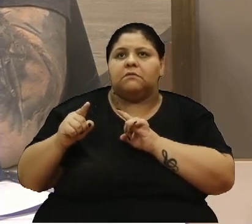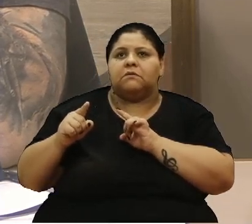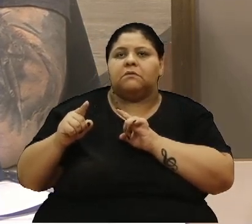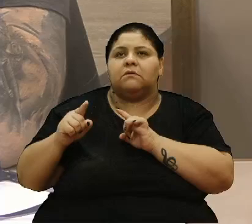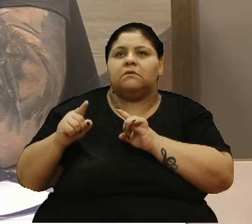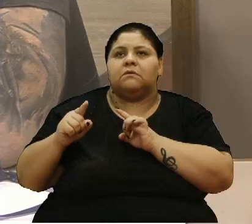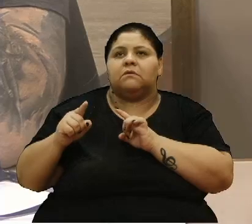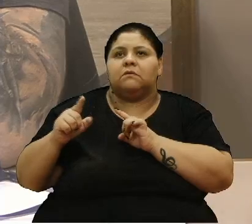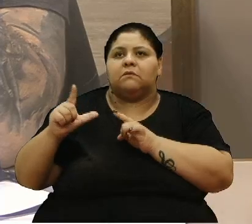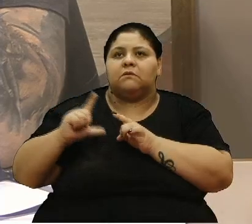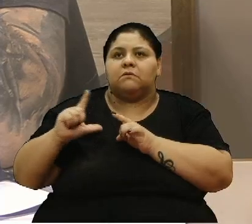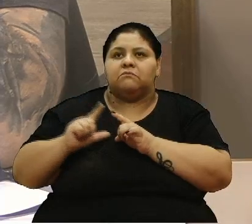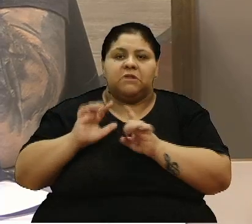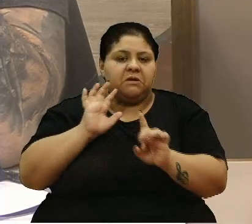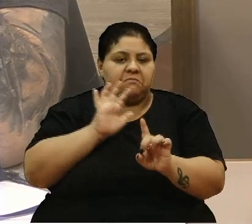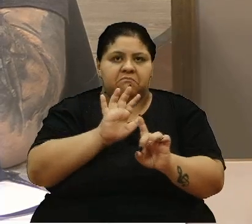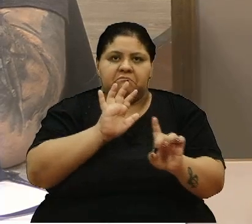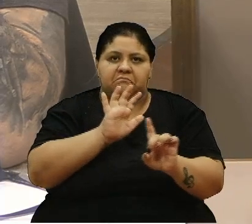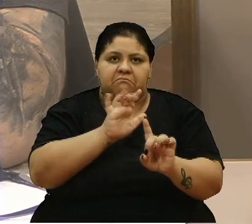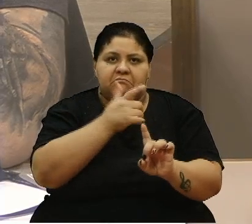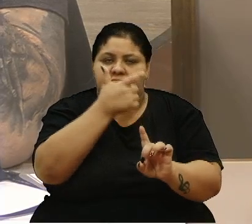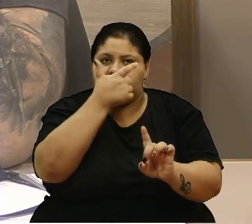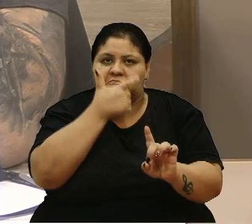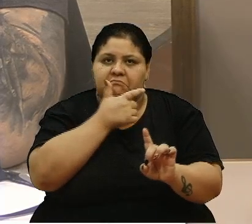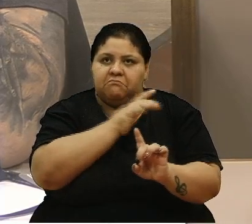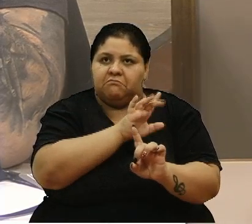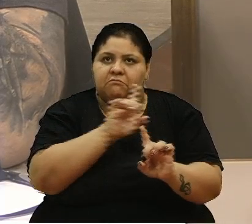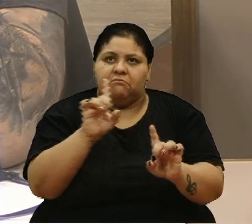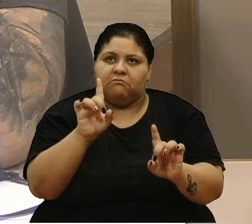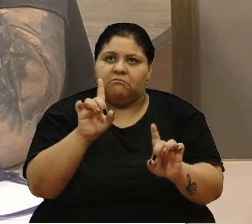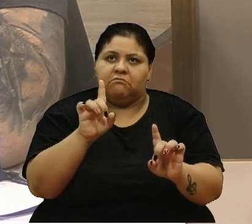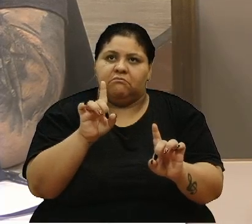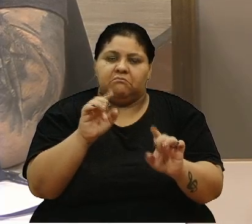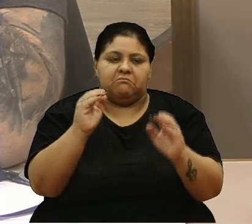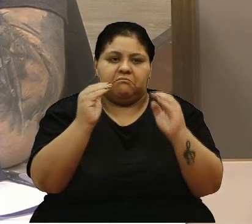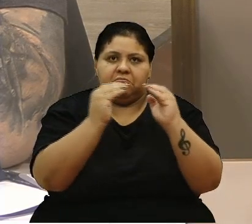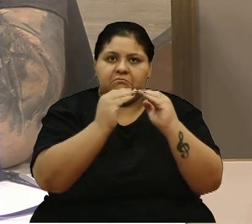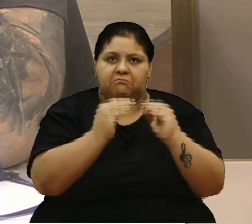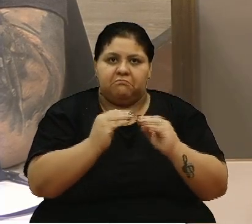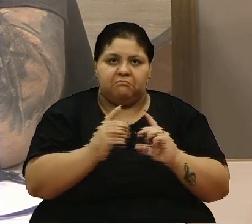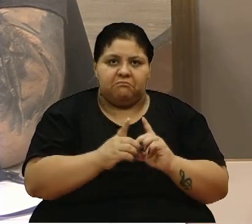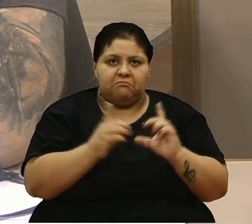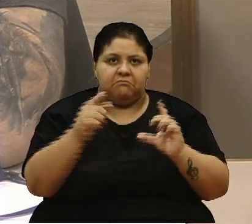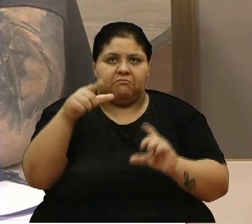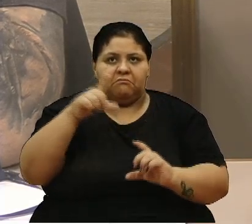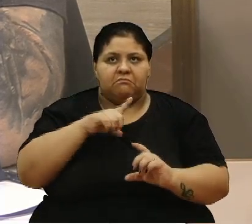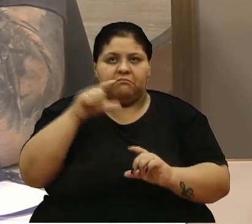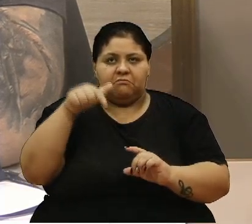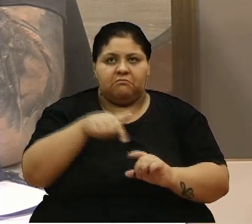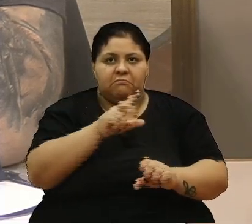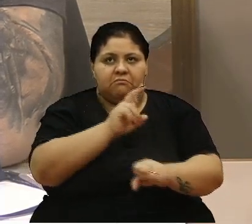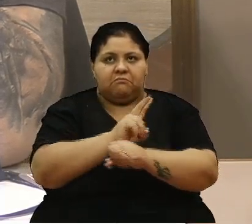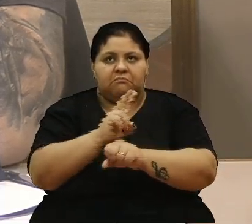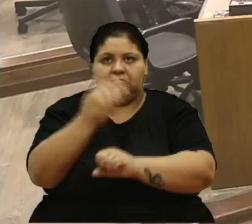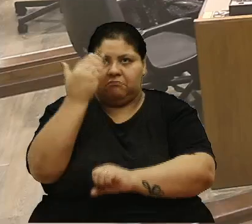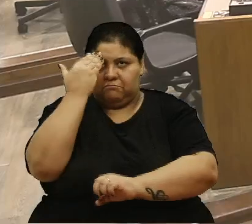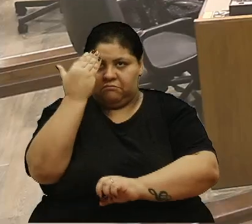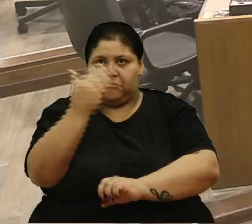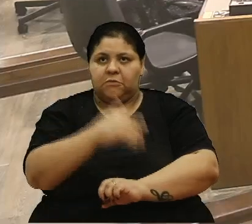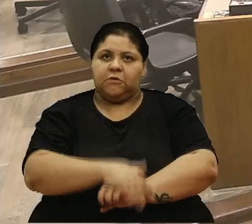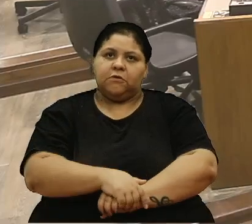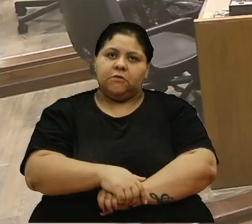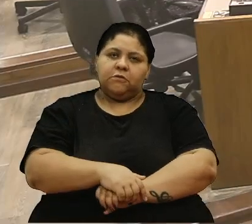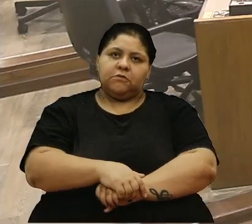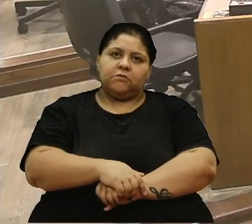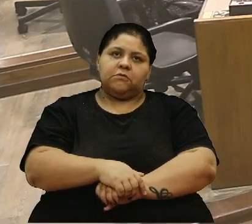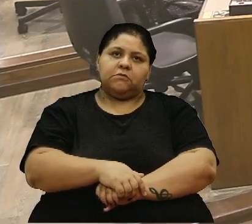O teor de ameaça também eu acho que não vai muito ao encontro da democracia que a gente tanto preza aqui. Obrigado.